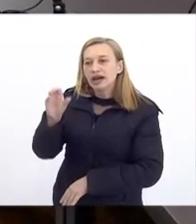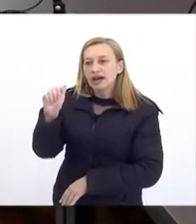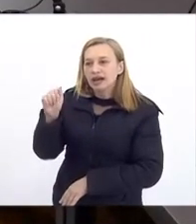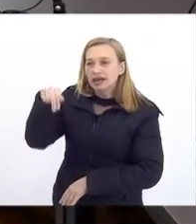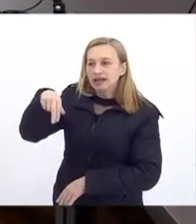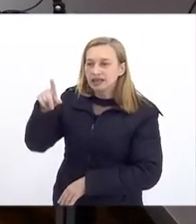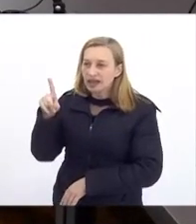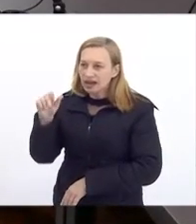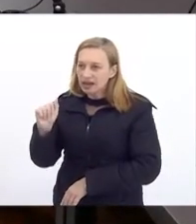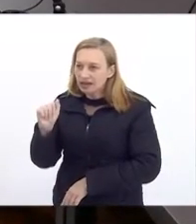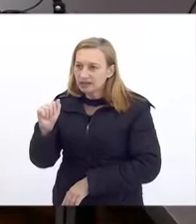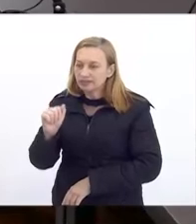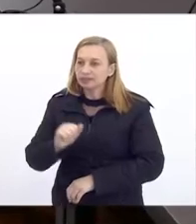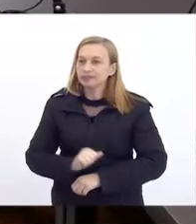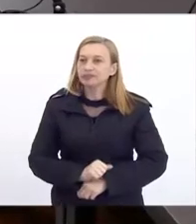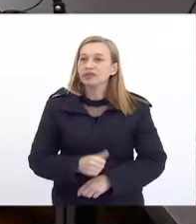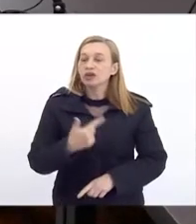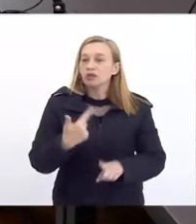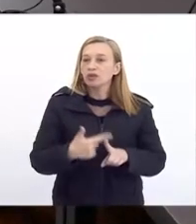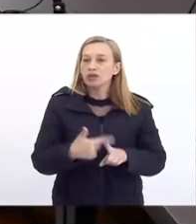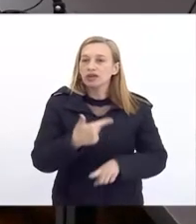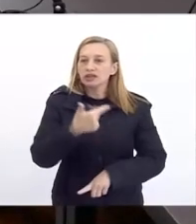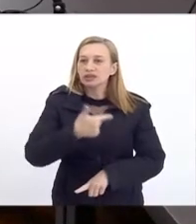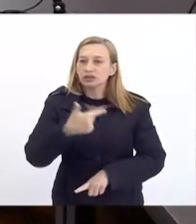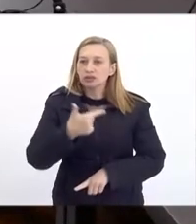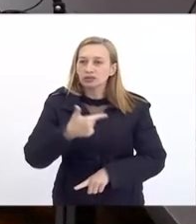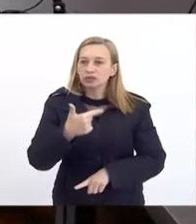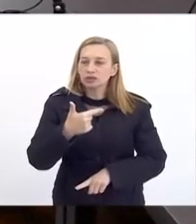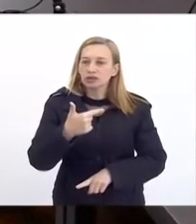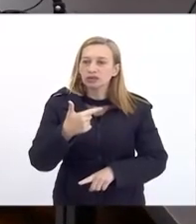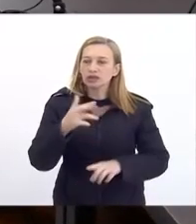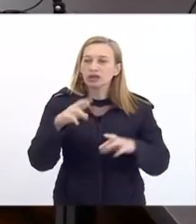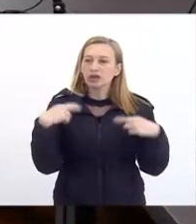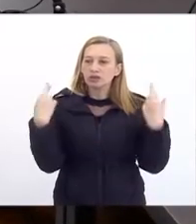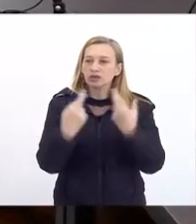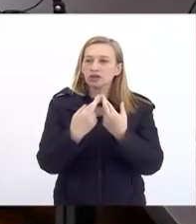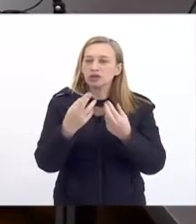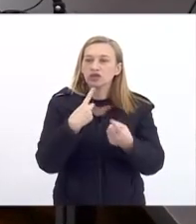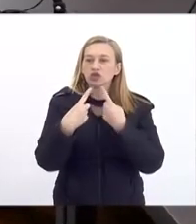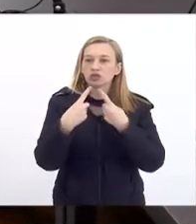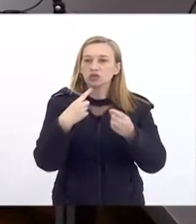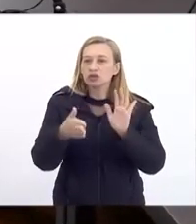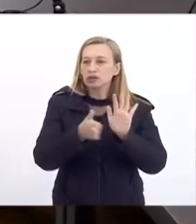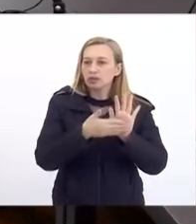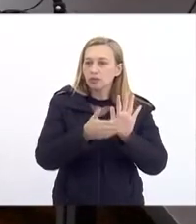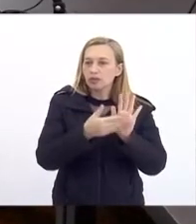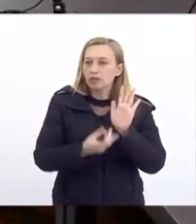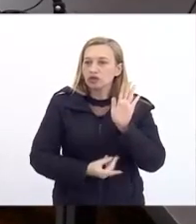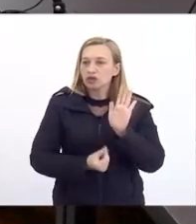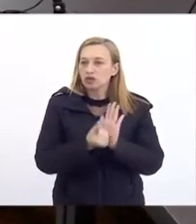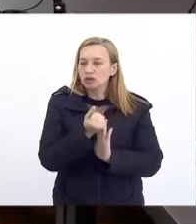Canella, porque a segunda parte da reunião é a discussão da proposta